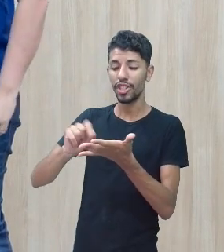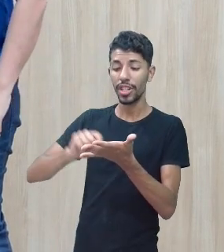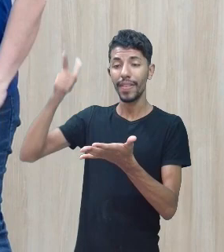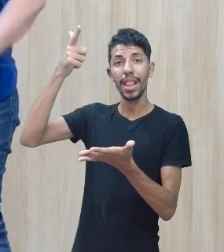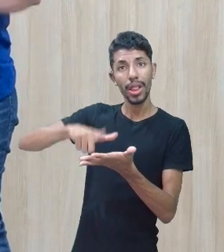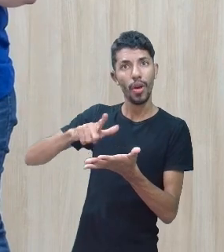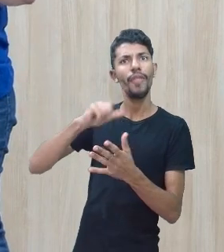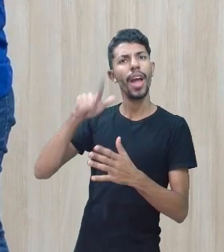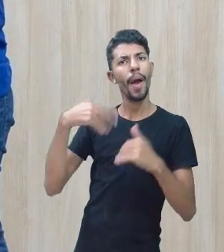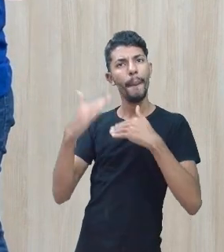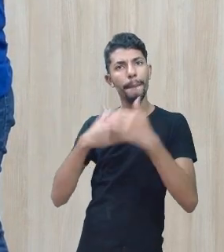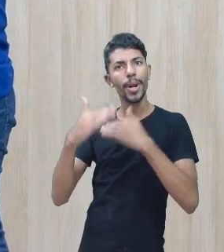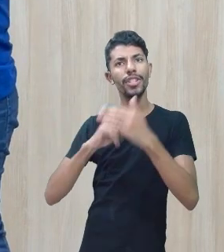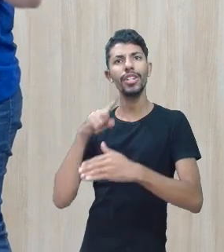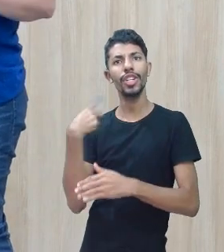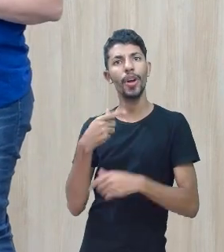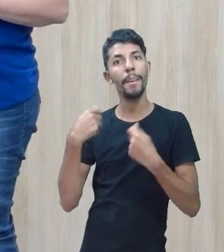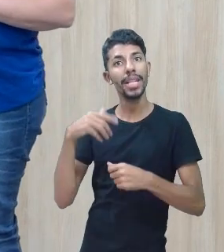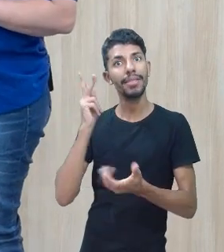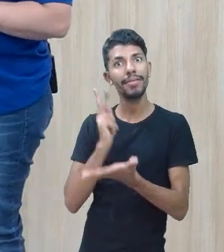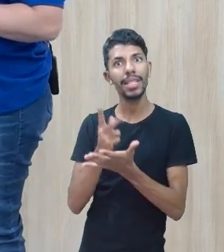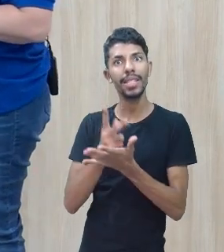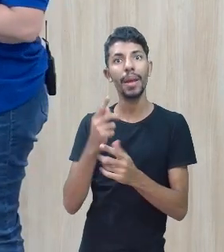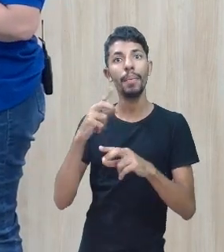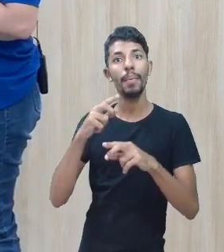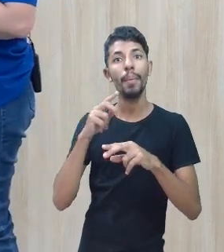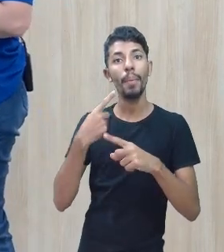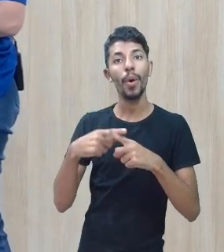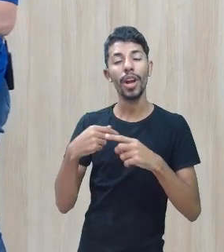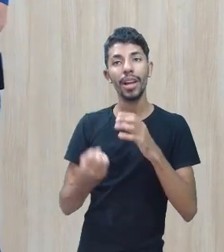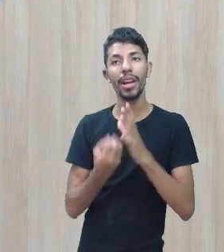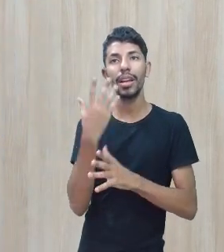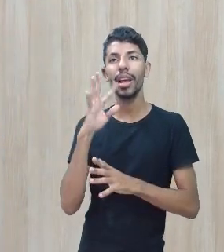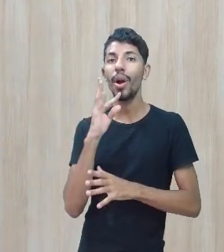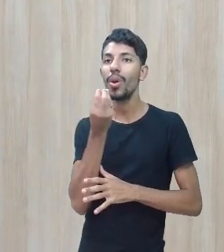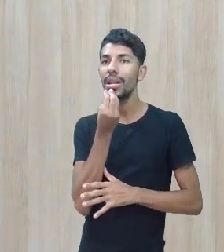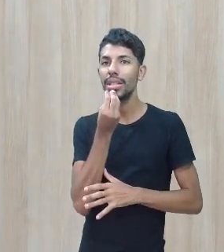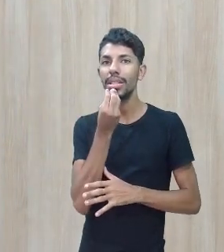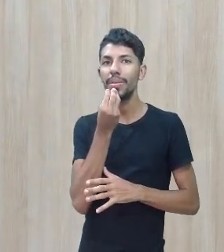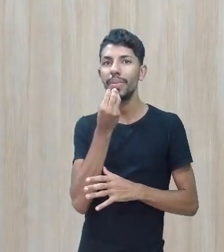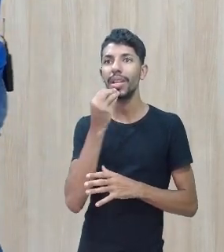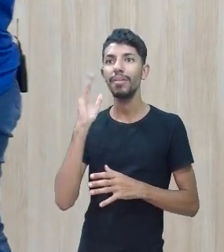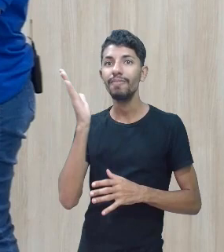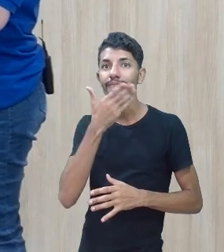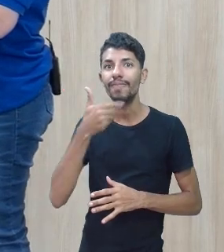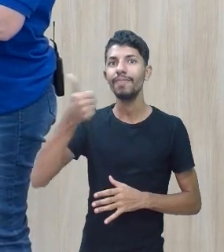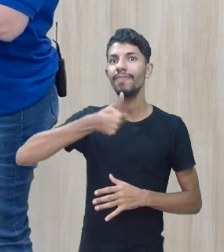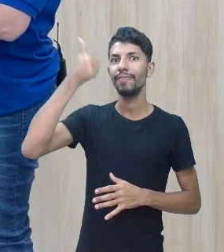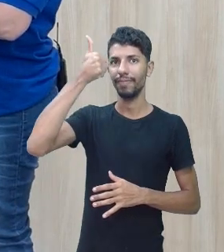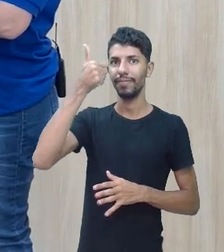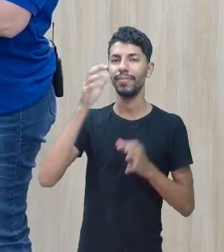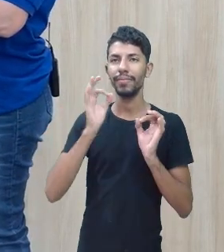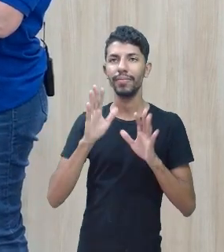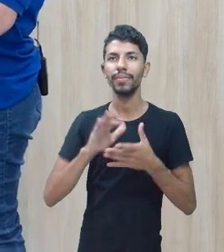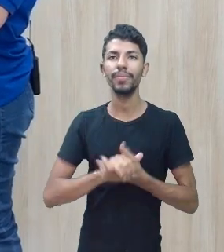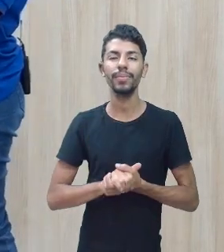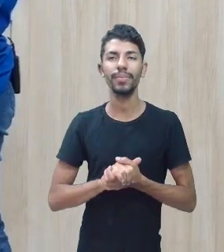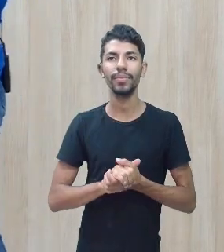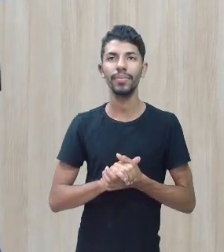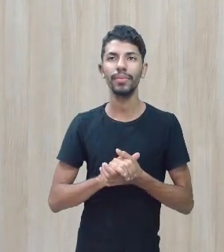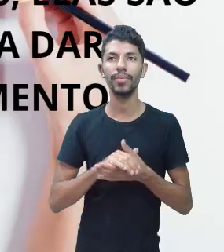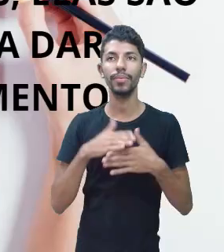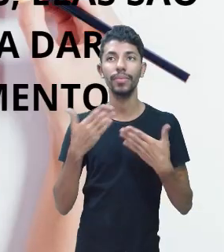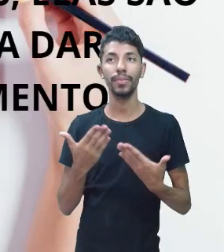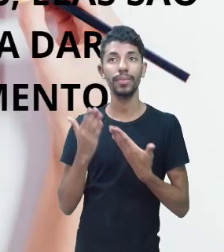conhecimento, isso gera aprimoramento. Vamos seguindo. Coesão sequencial,